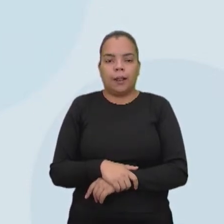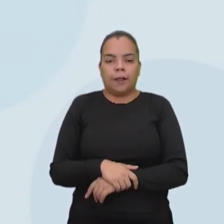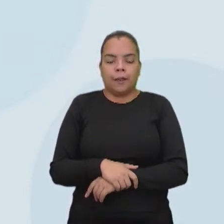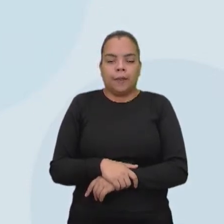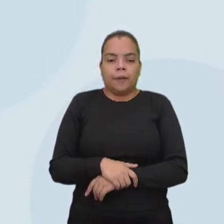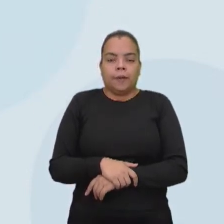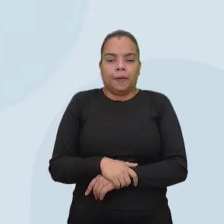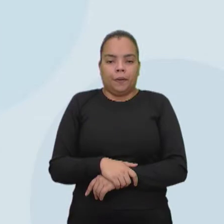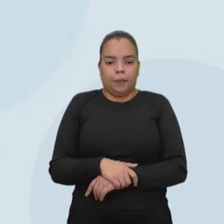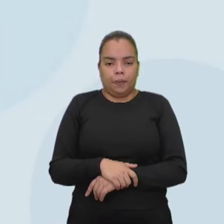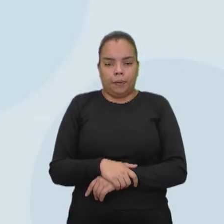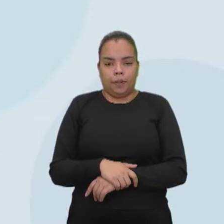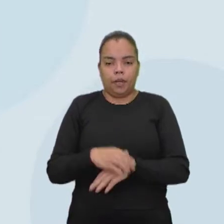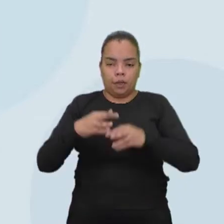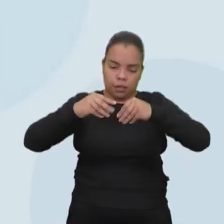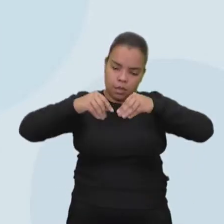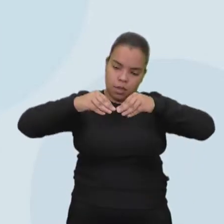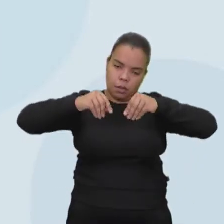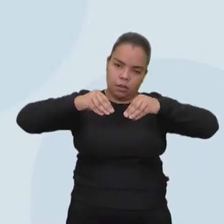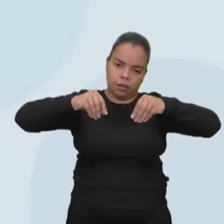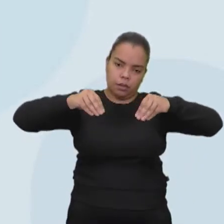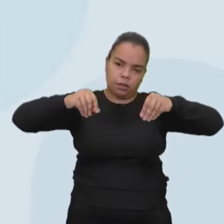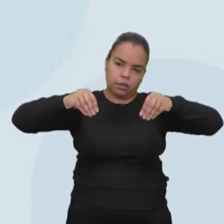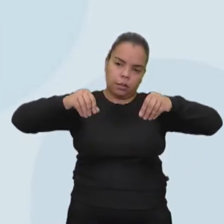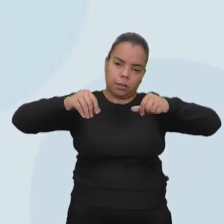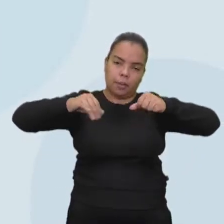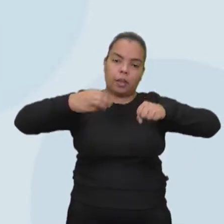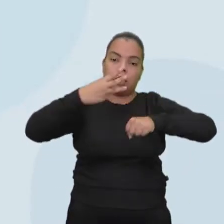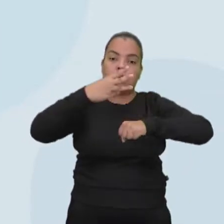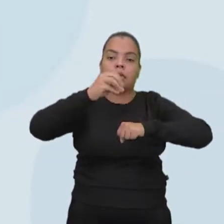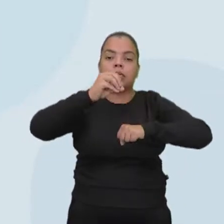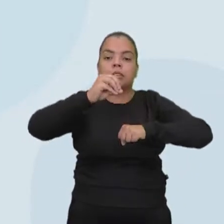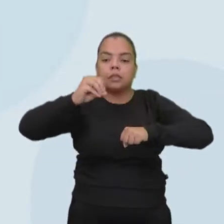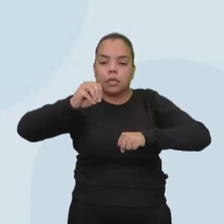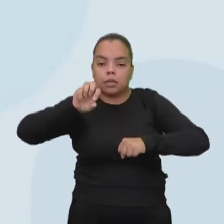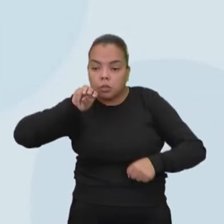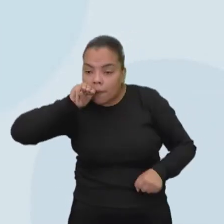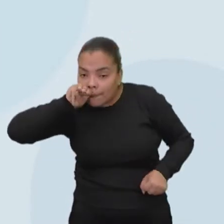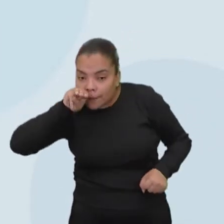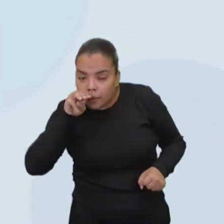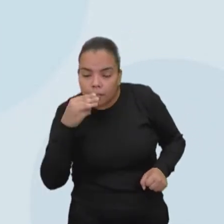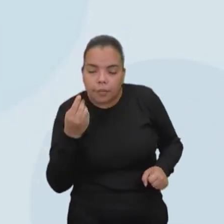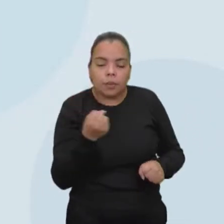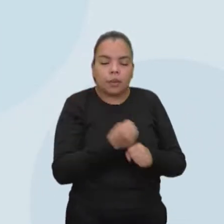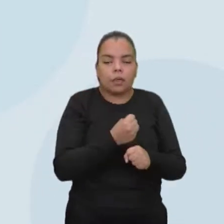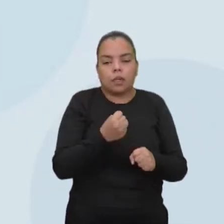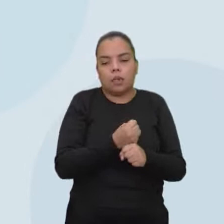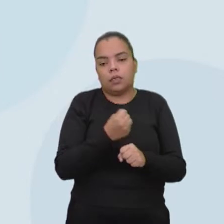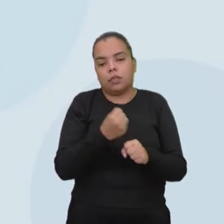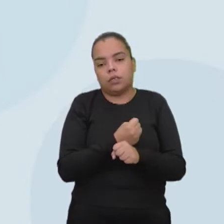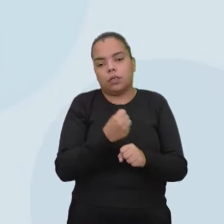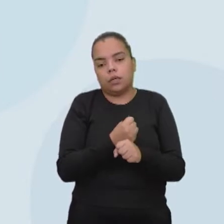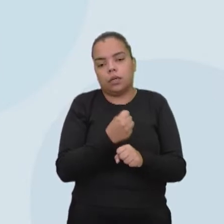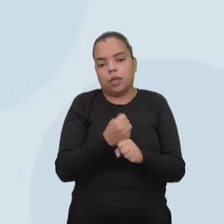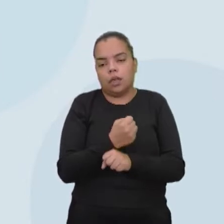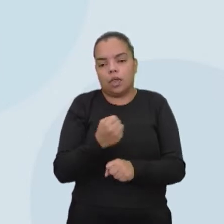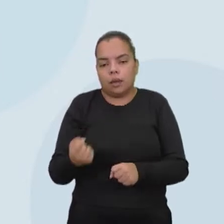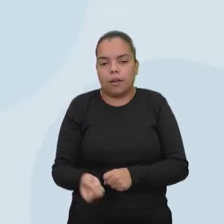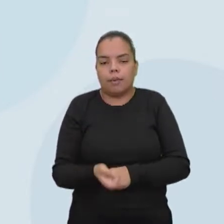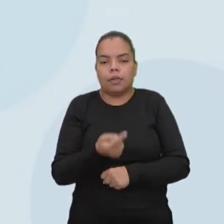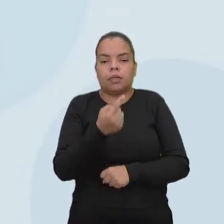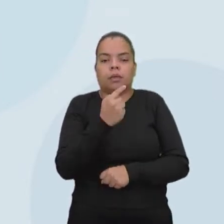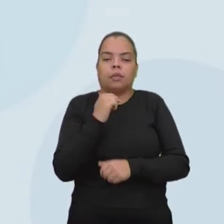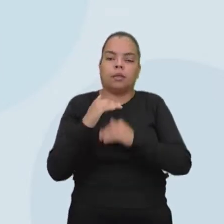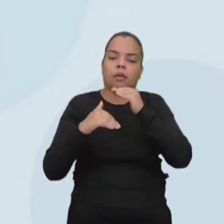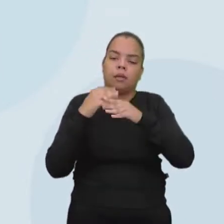né? E o arenito se formou aí há 300 milhões de anos, após compactação e endurecimento de frequentes camadas de areia.